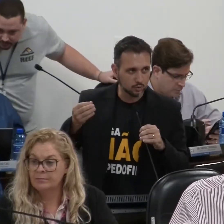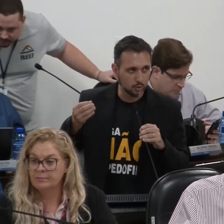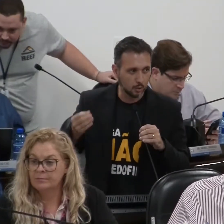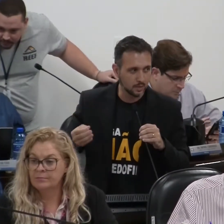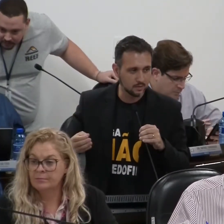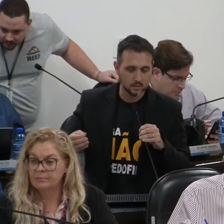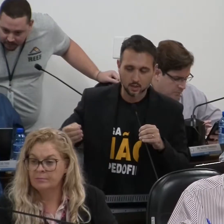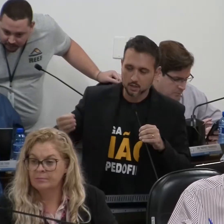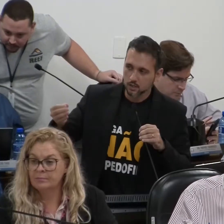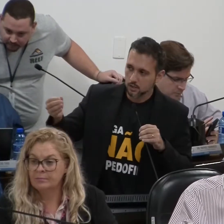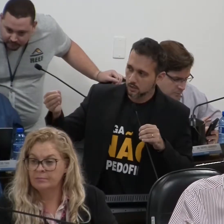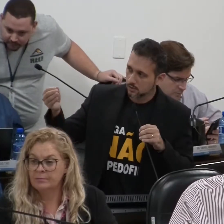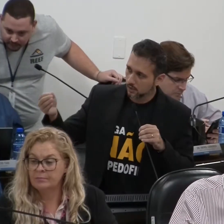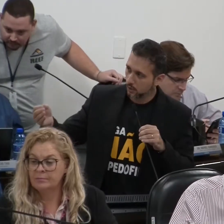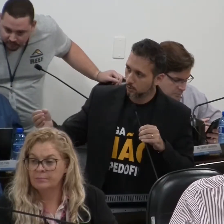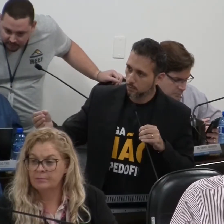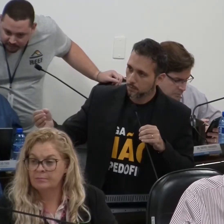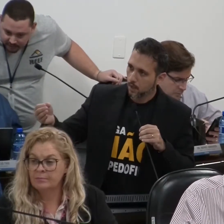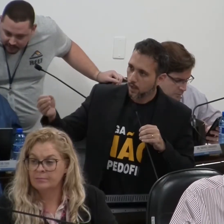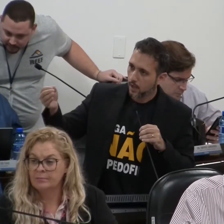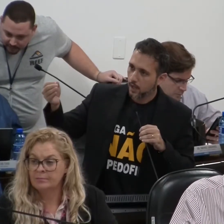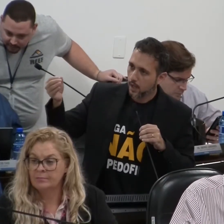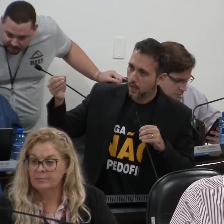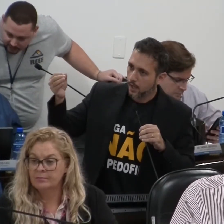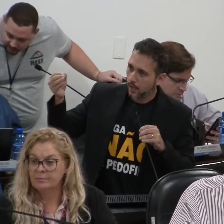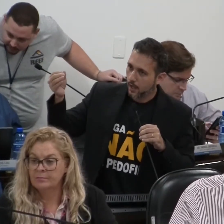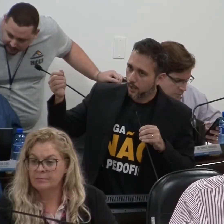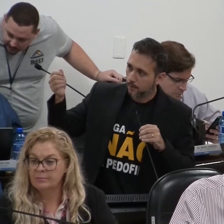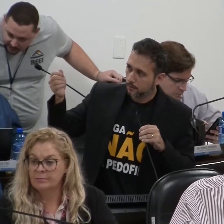de pessoas que estão